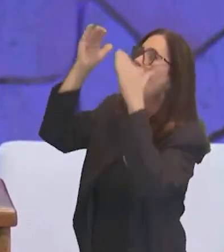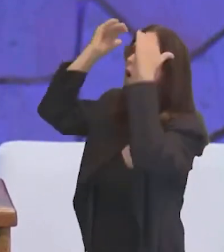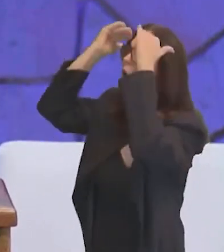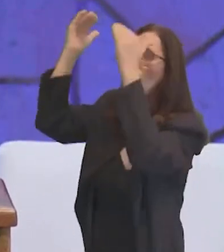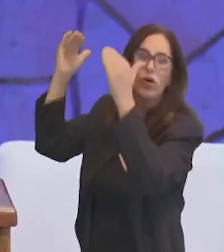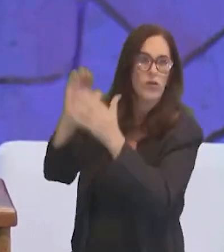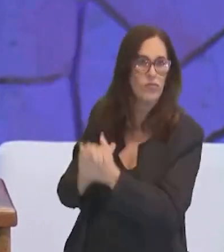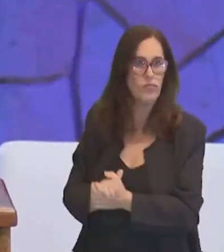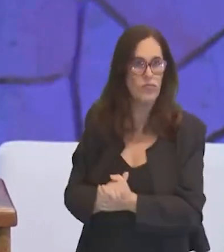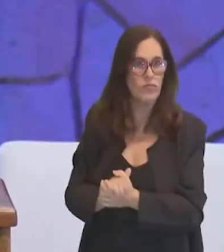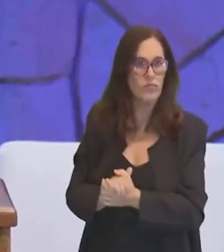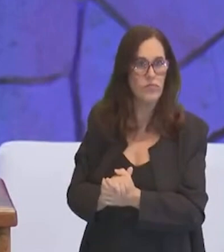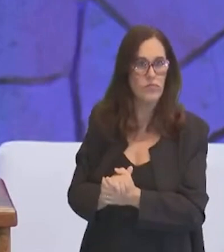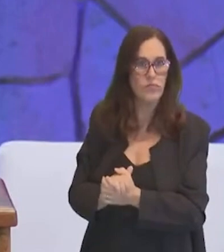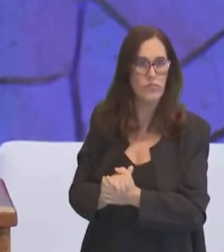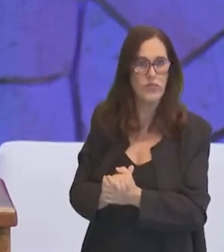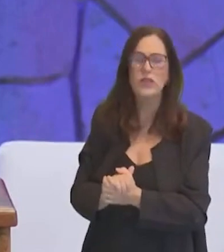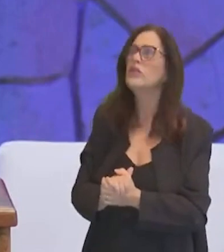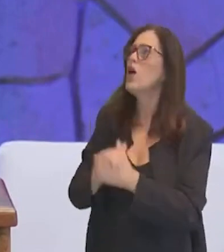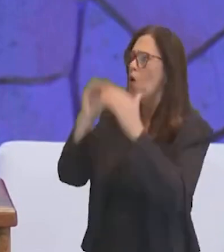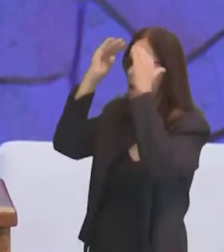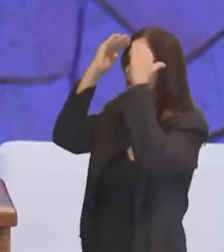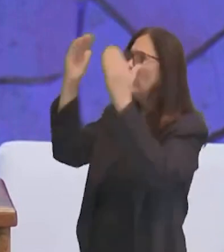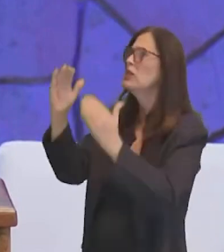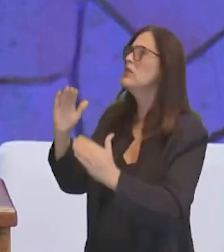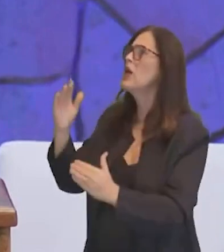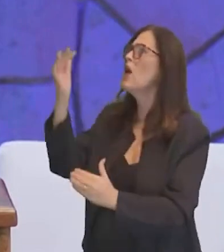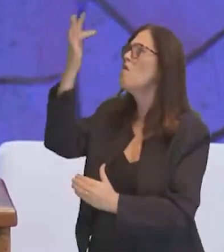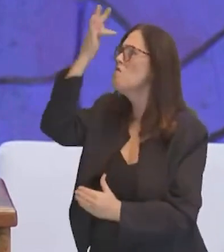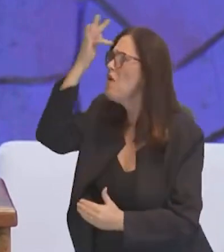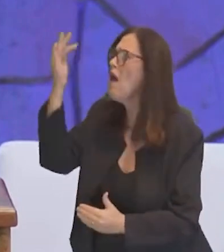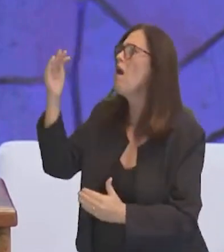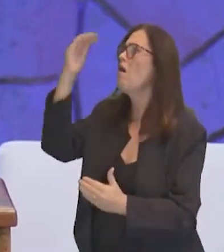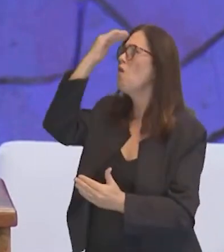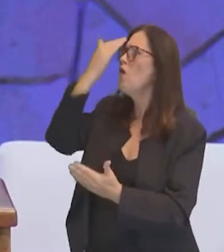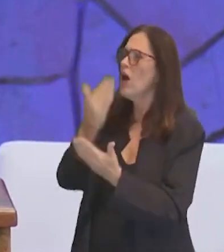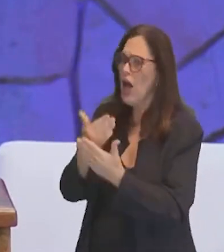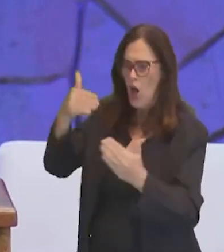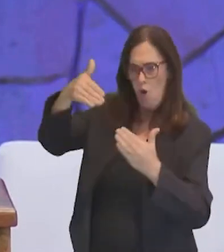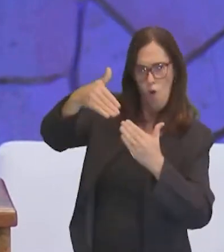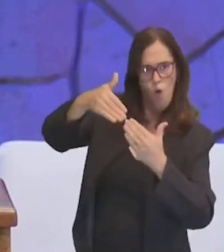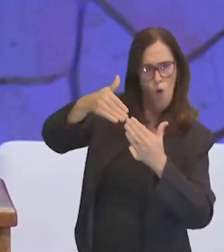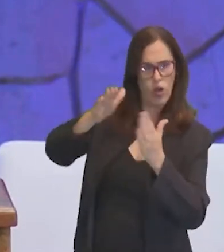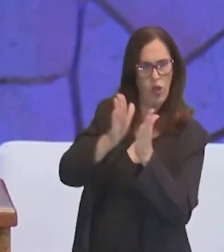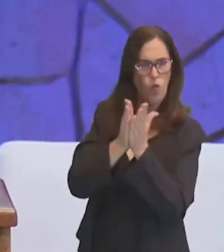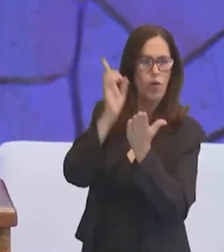Requer conformidade com os mandamentos.